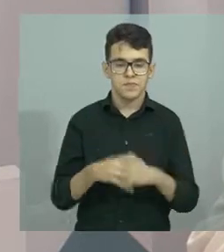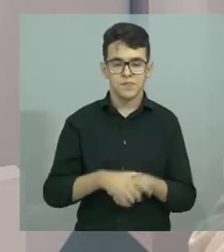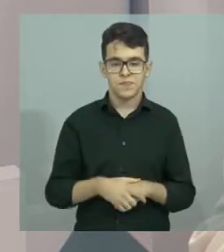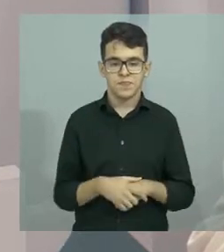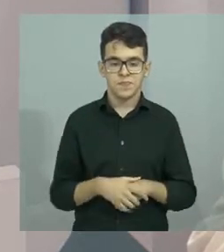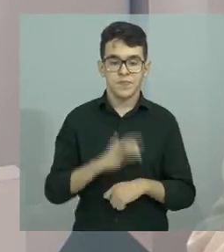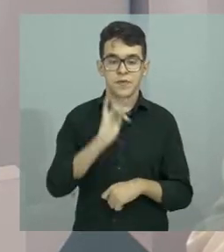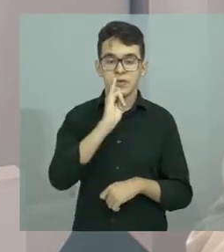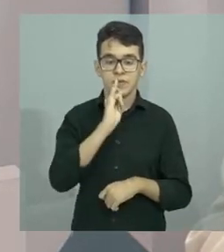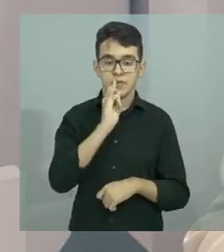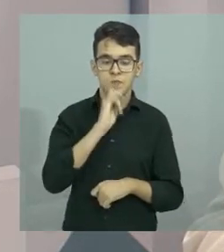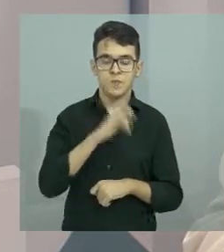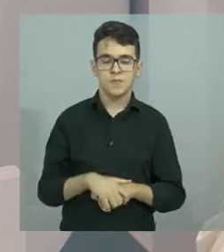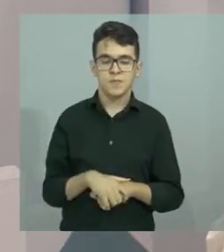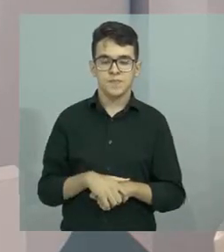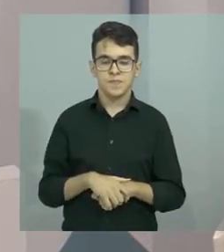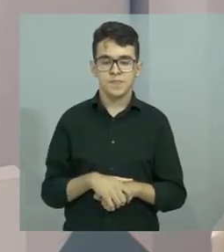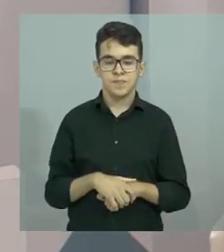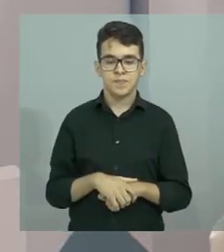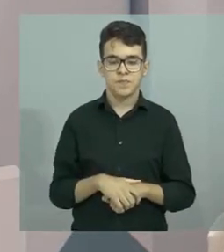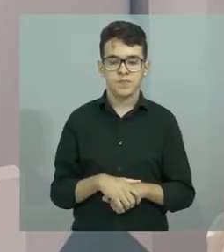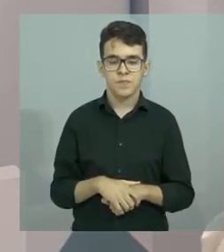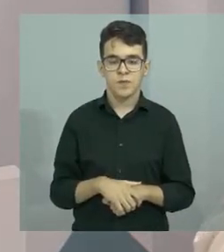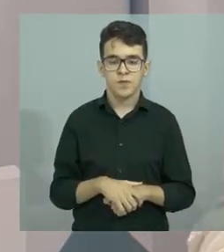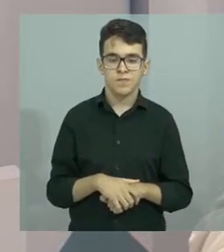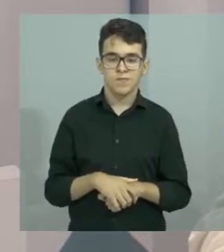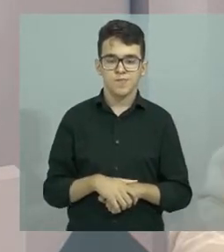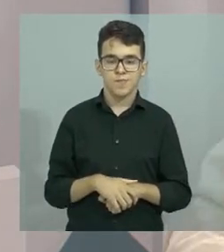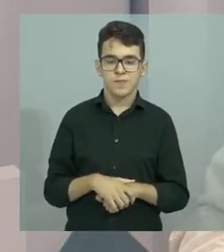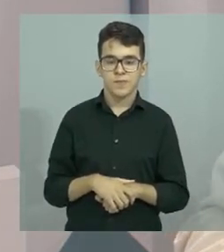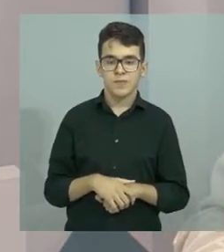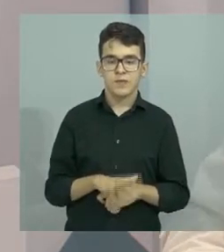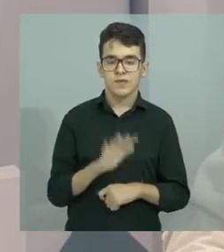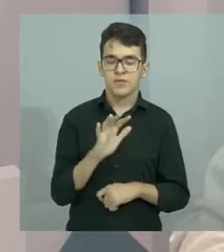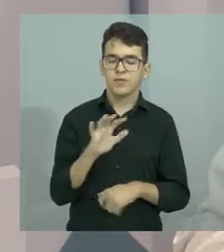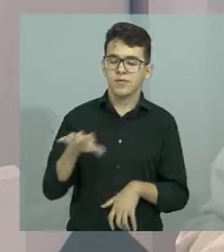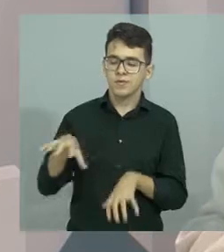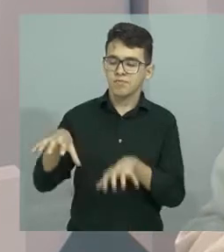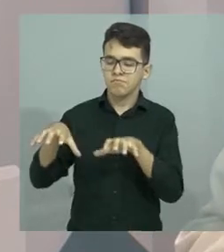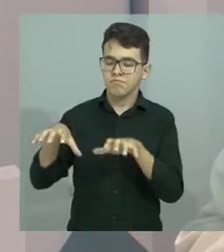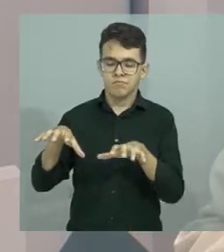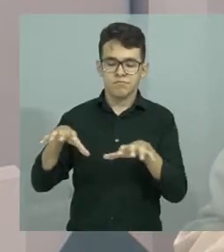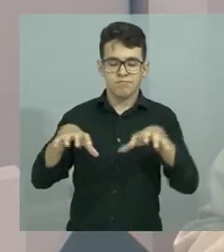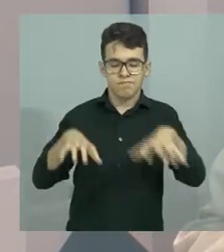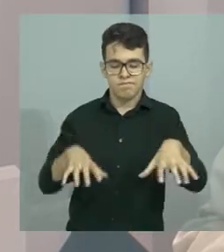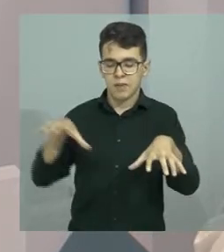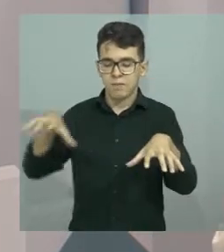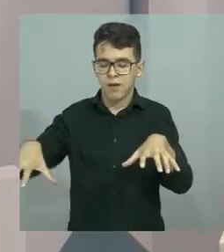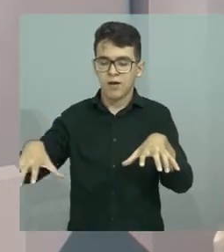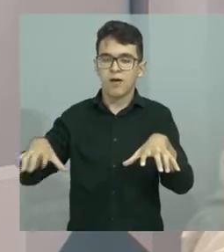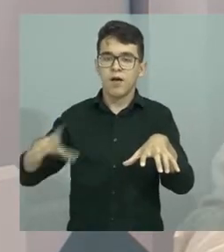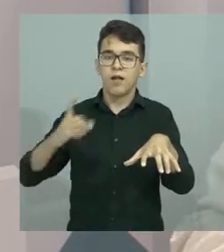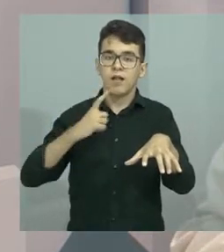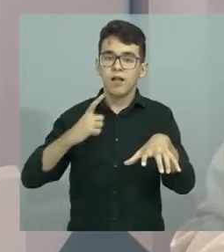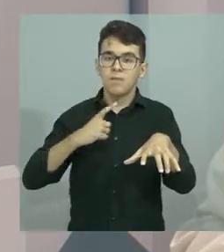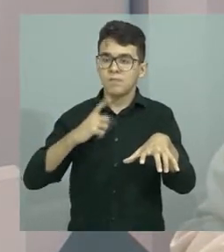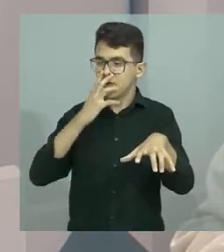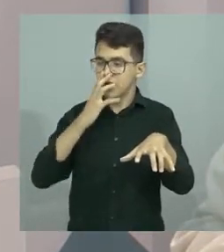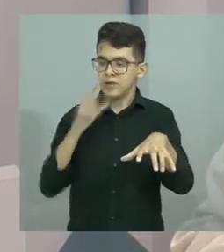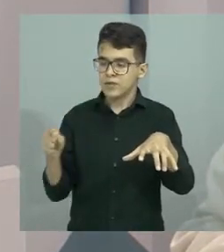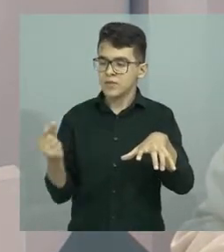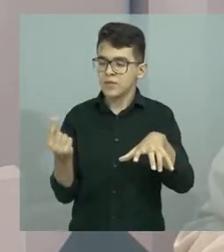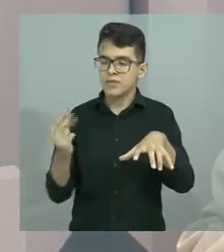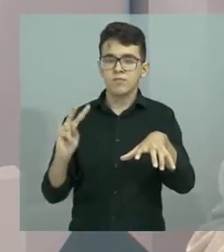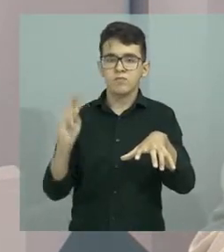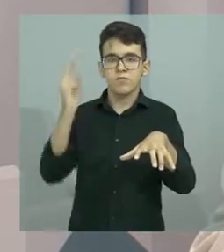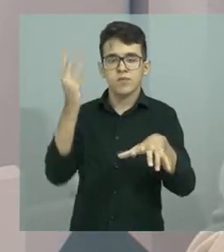tarifa de um município para o outro, sem uma devida explicação ou justificativa técnica, a questões como a saúde.